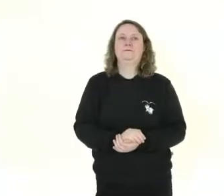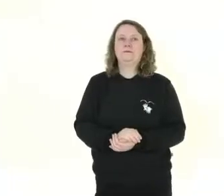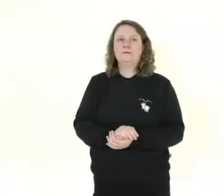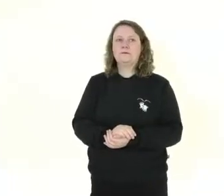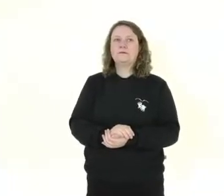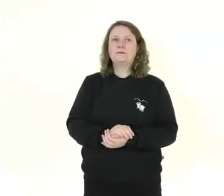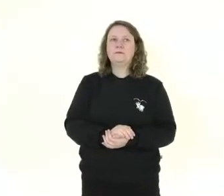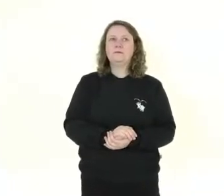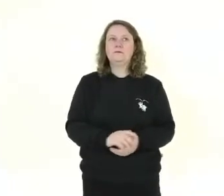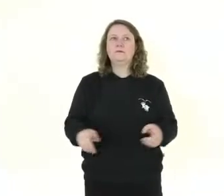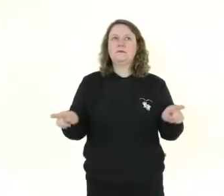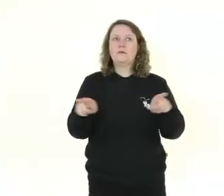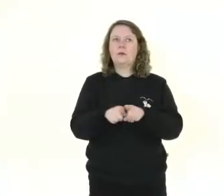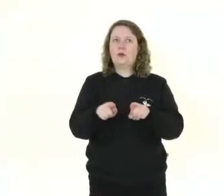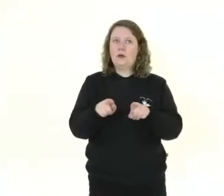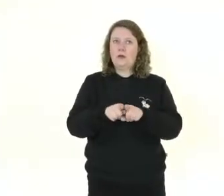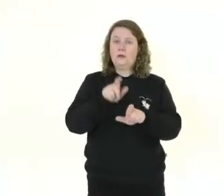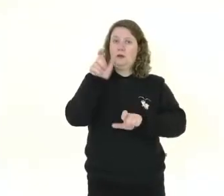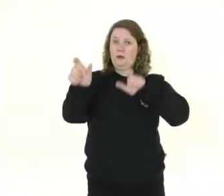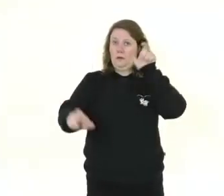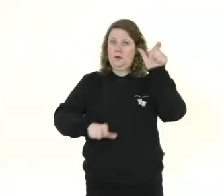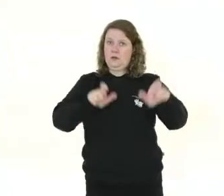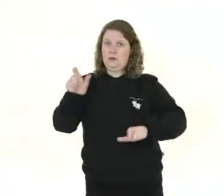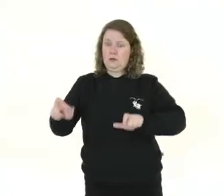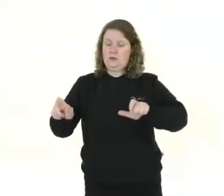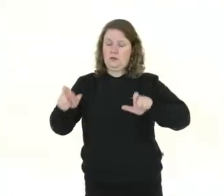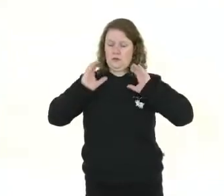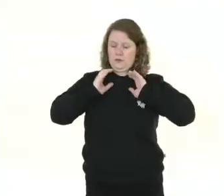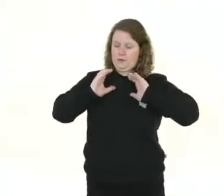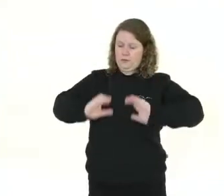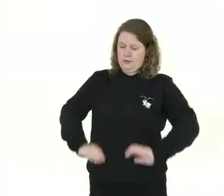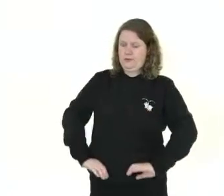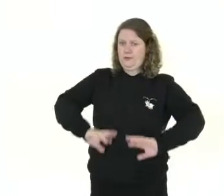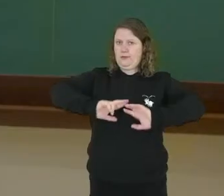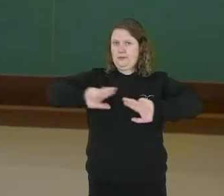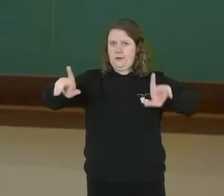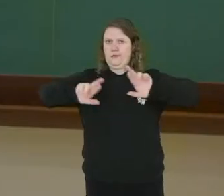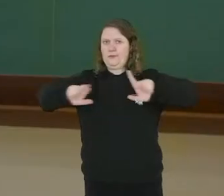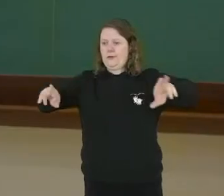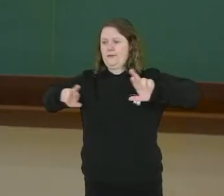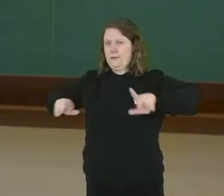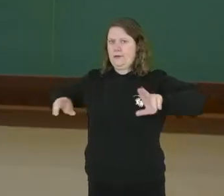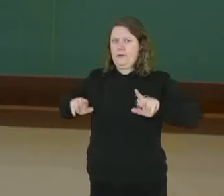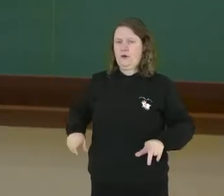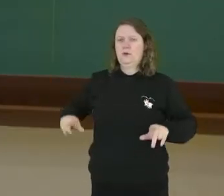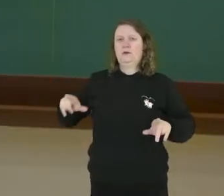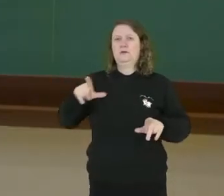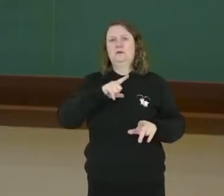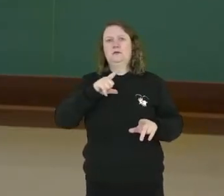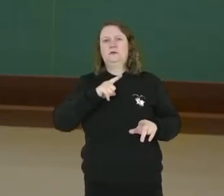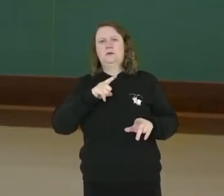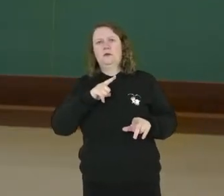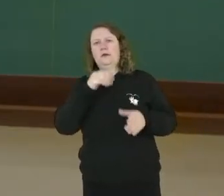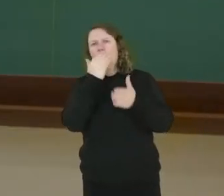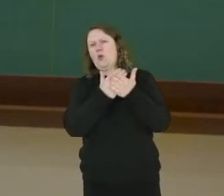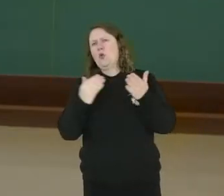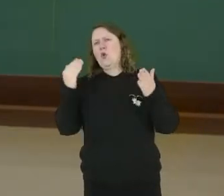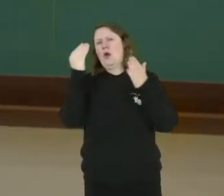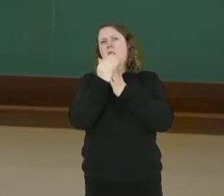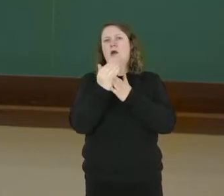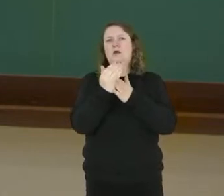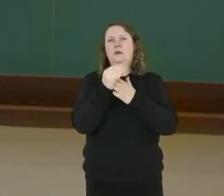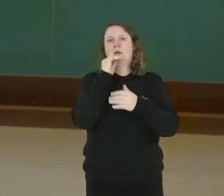E elas possuem comportamentos diferentes. Elas são curiosas ao extremo. Tem curiosidade daquilo ao extremo. Desmonta